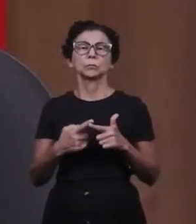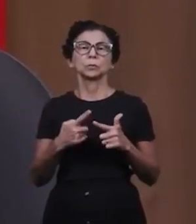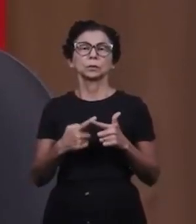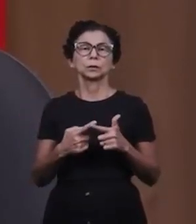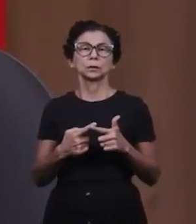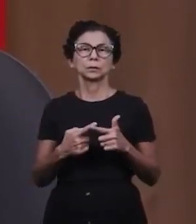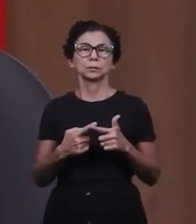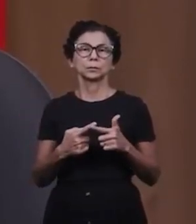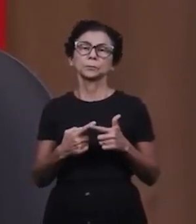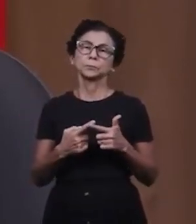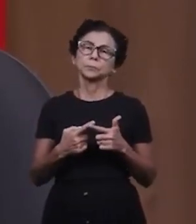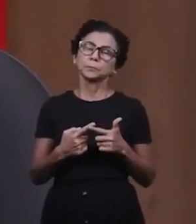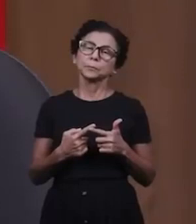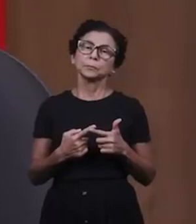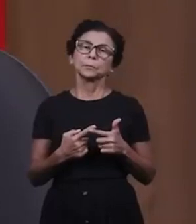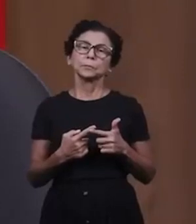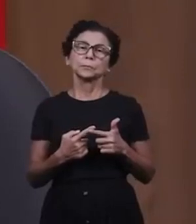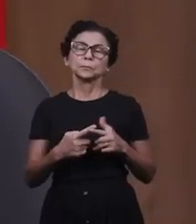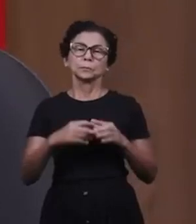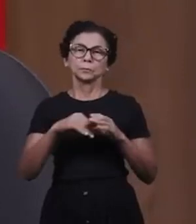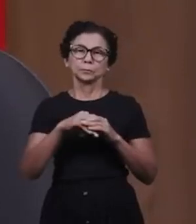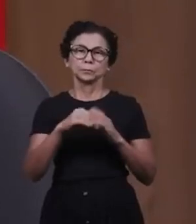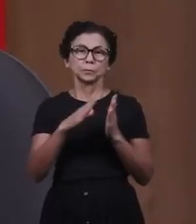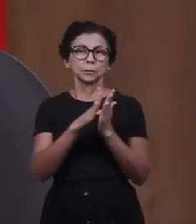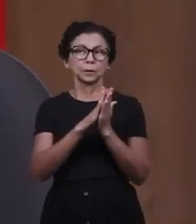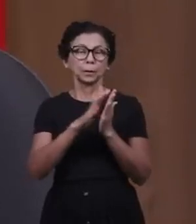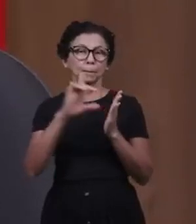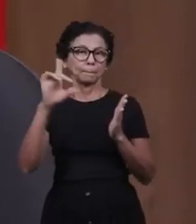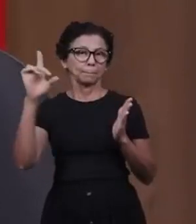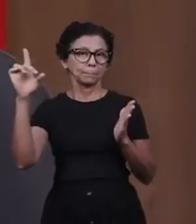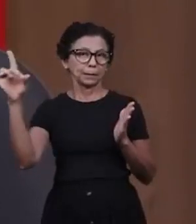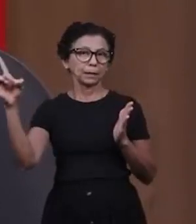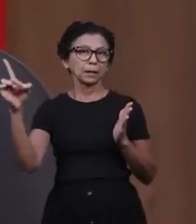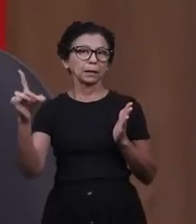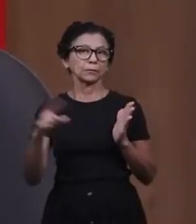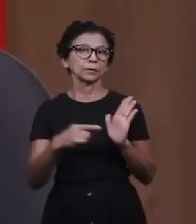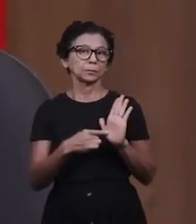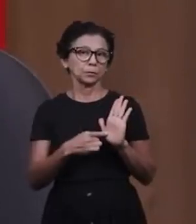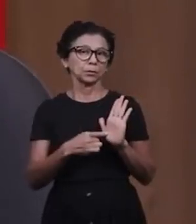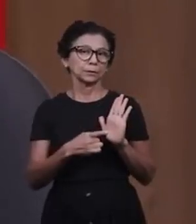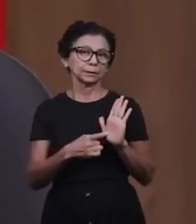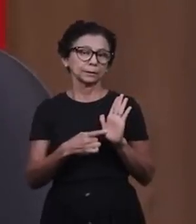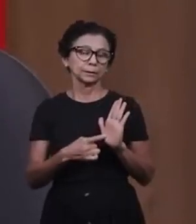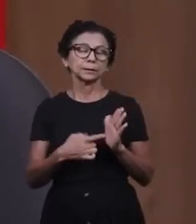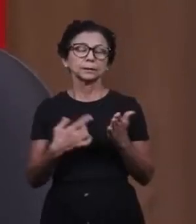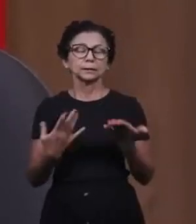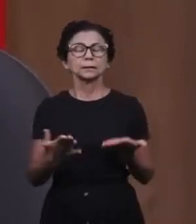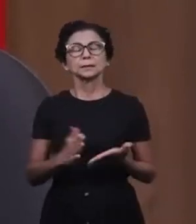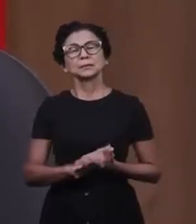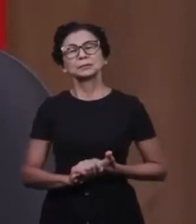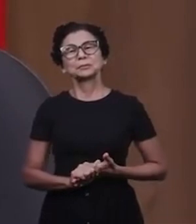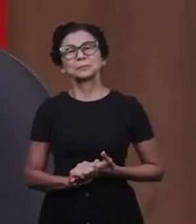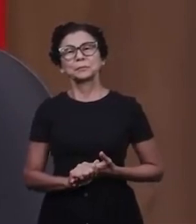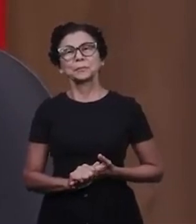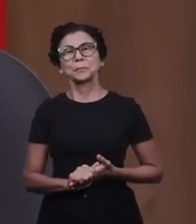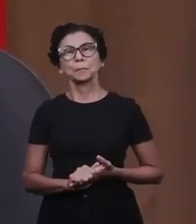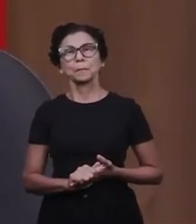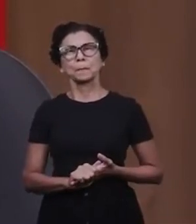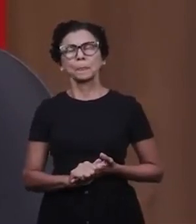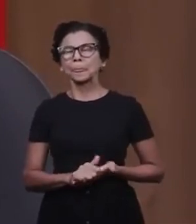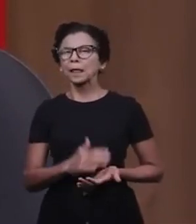na palavra. Então esse é um aspecto, mas Eu gostaria que